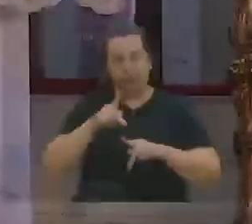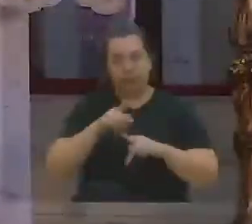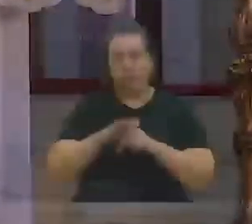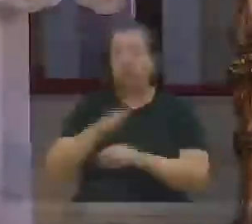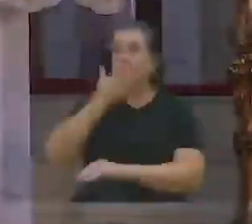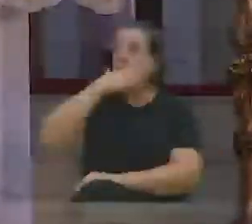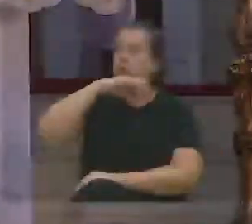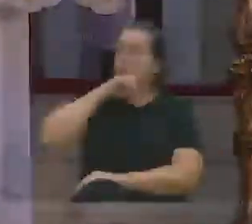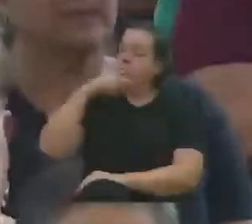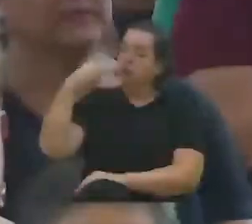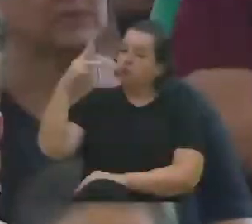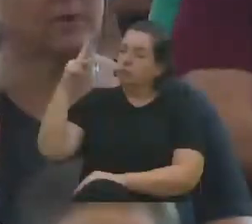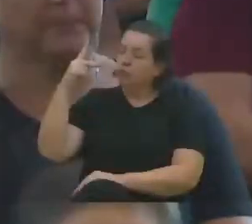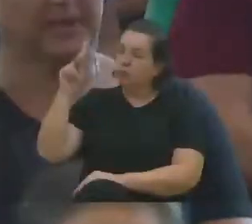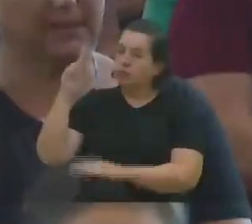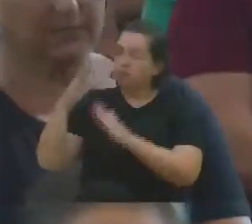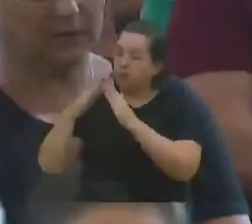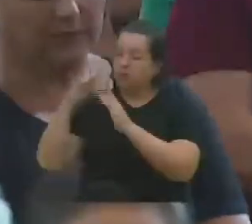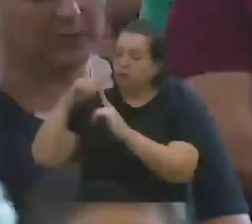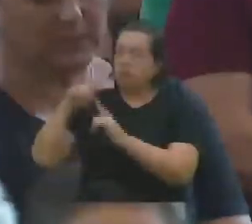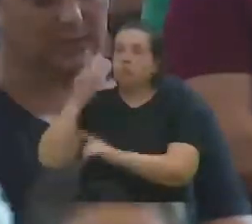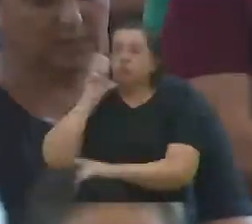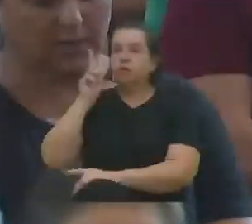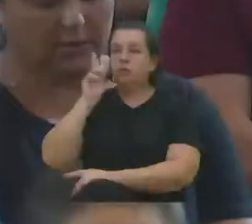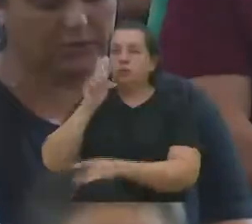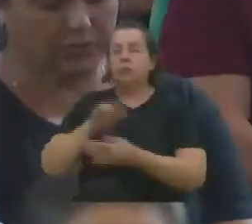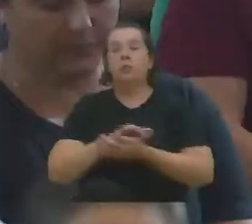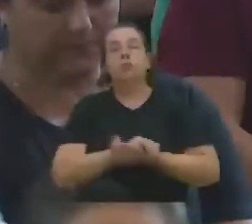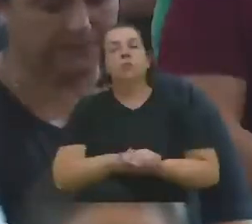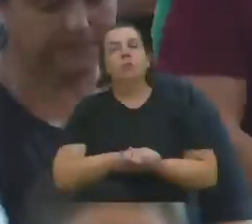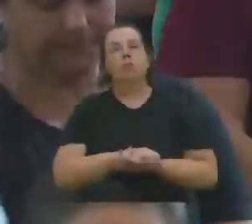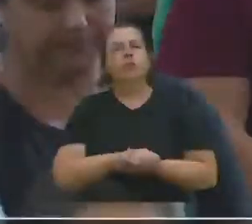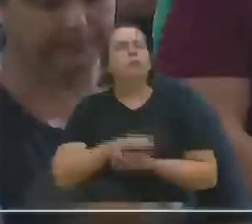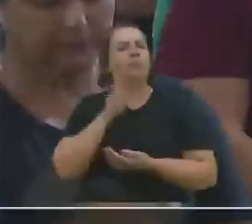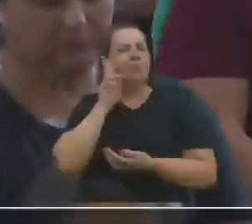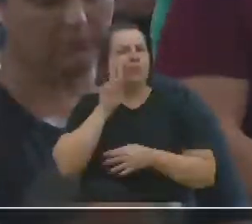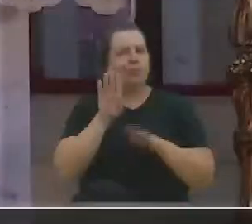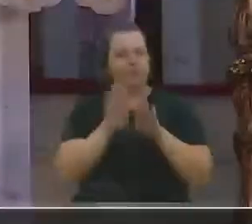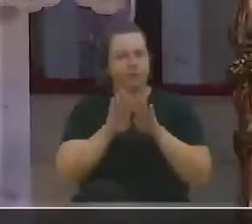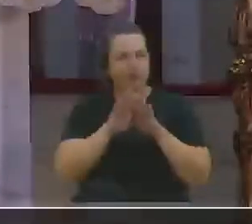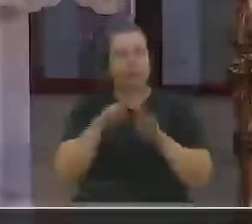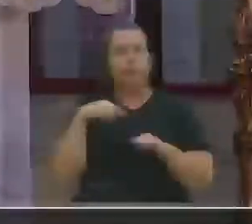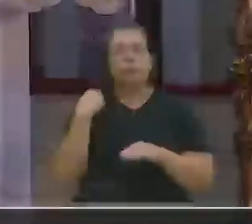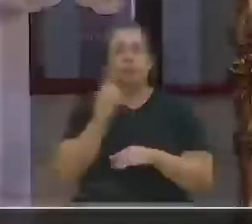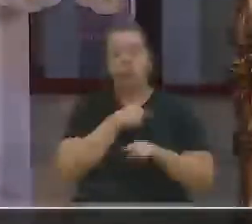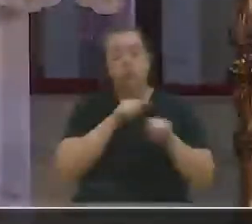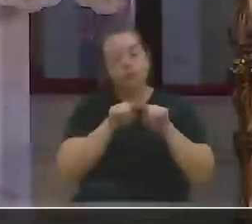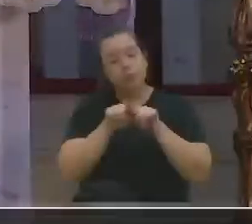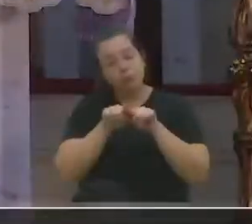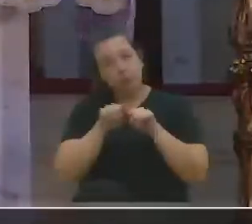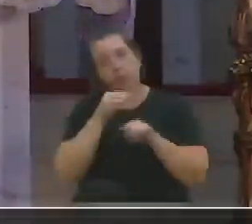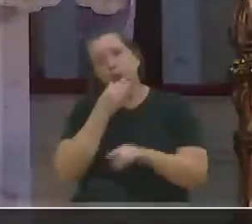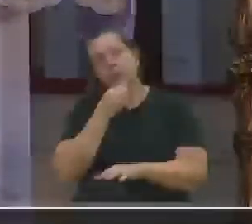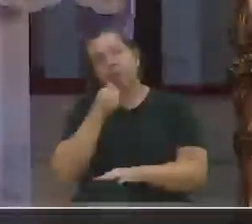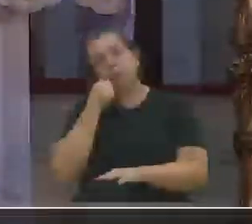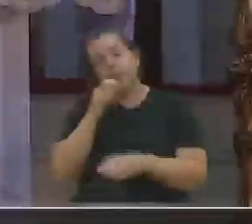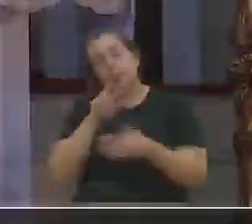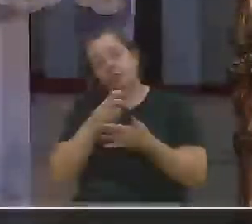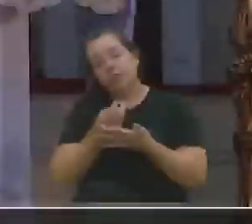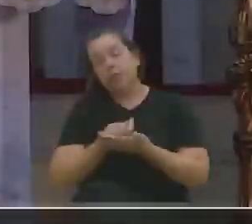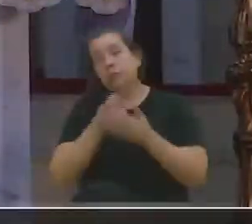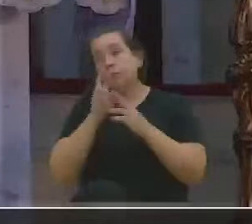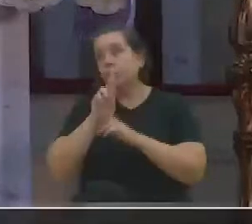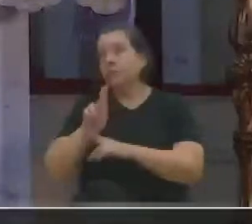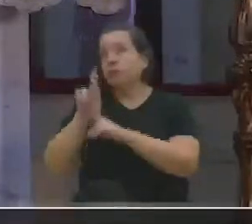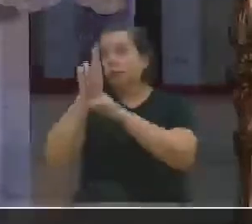povo. Lembrai-vos, ó Pai, da vossa Igreja. Lembrai-vos também dos nossos irmãos e irmãs